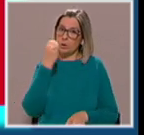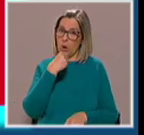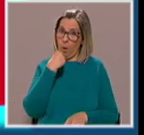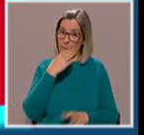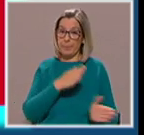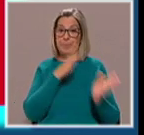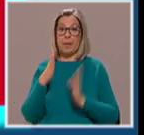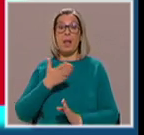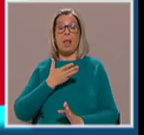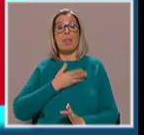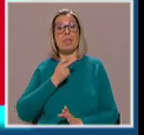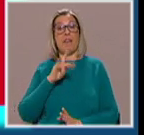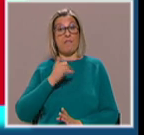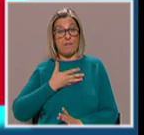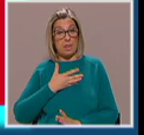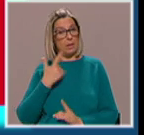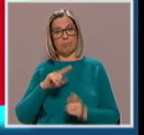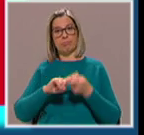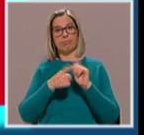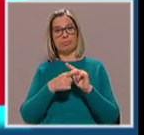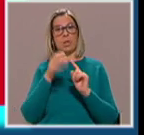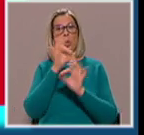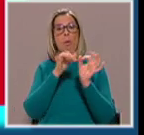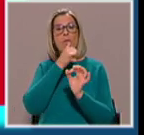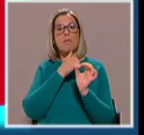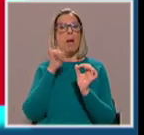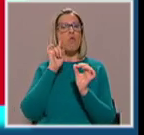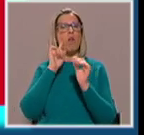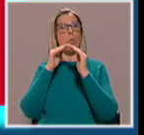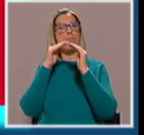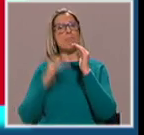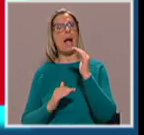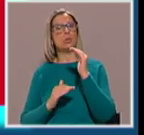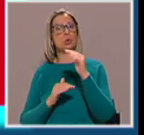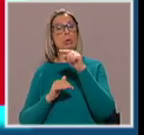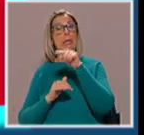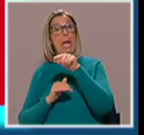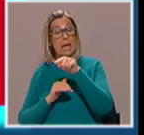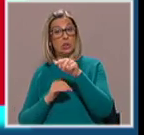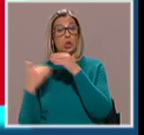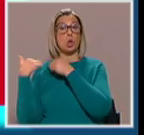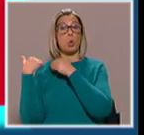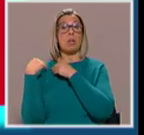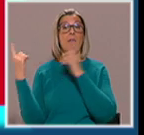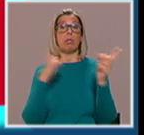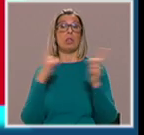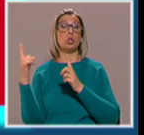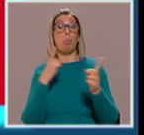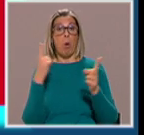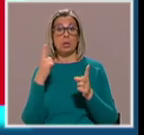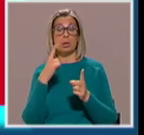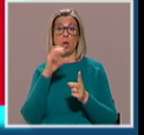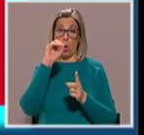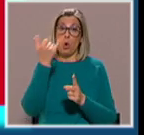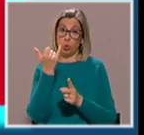David apresentou um baixo número de eritrócitos. Como estas células são as responsáveis pelo transporte de oxigênio no